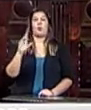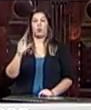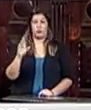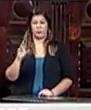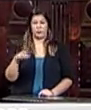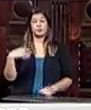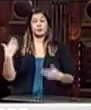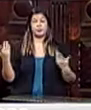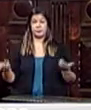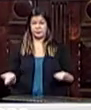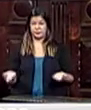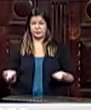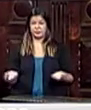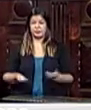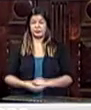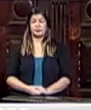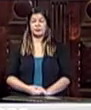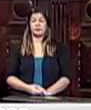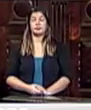E,